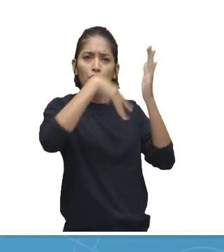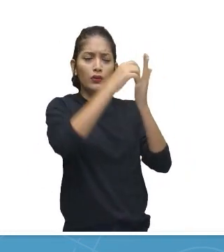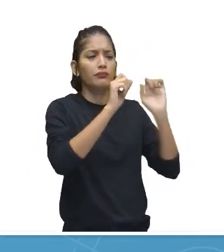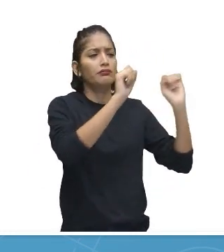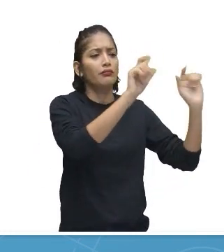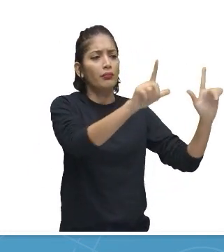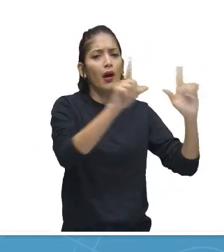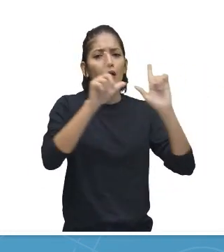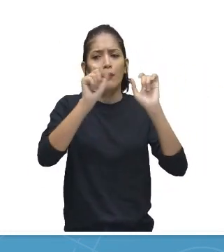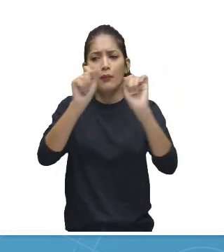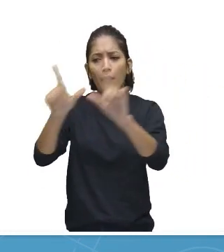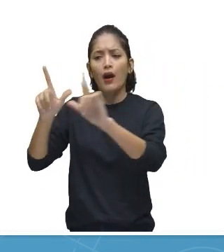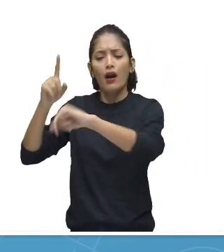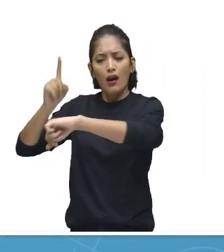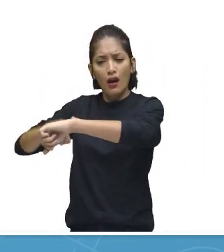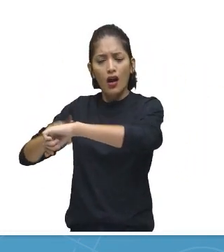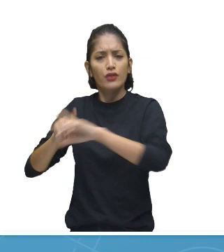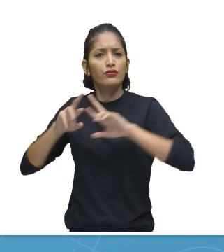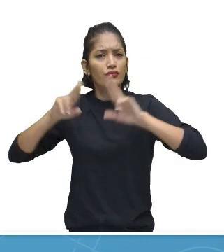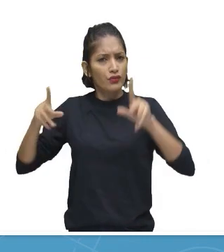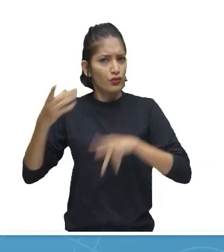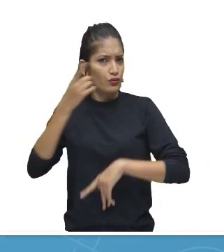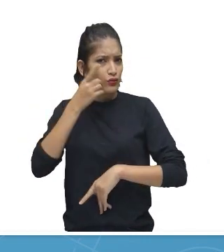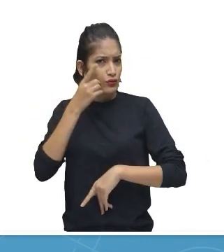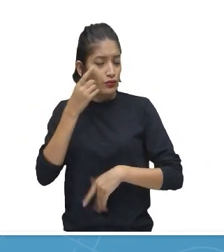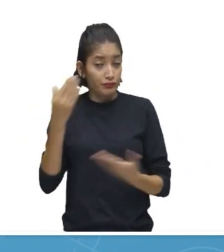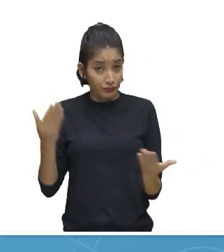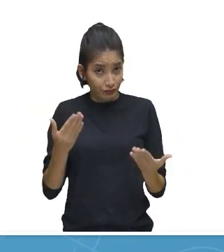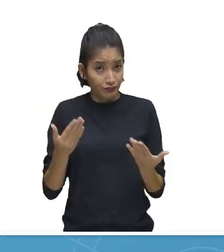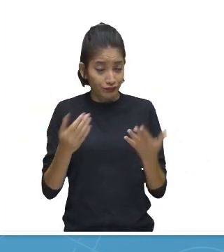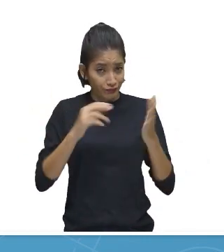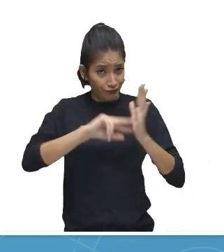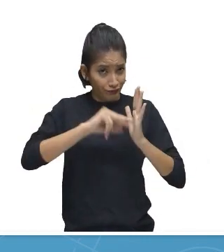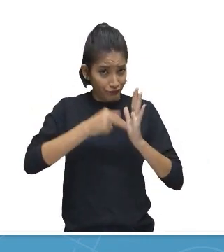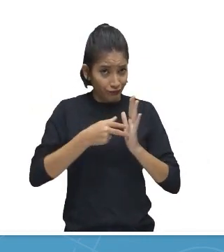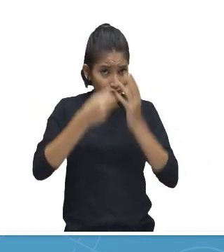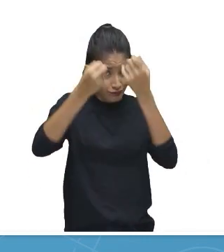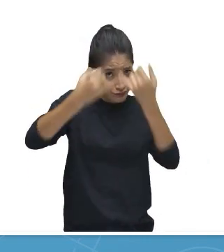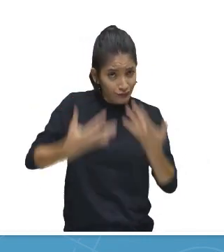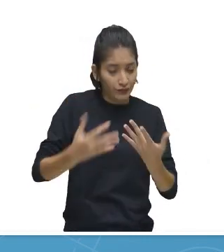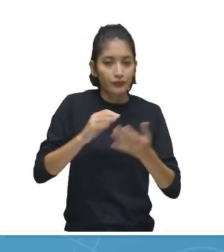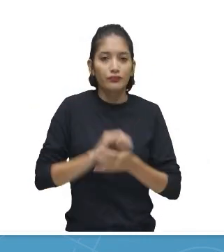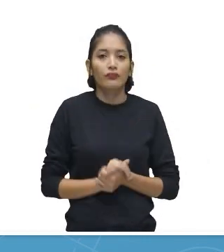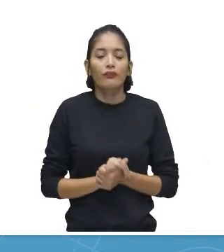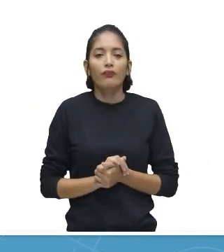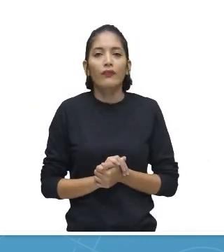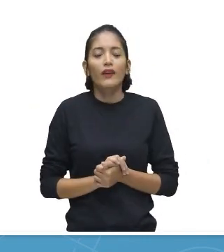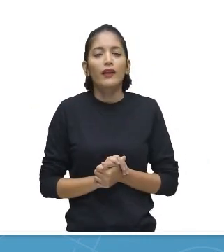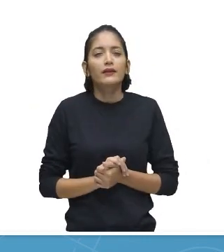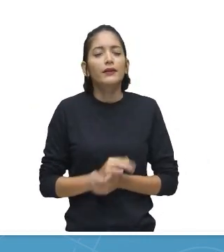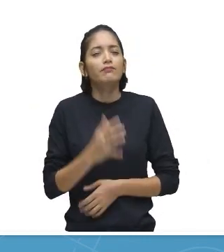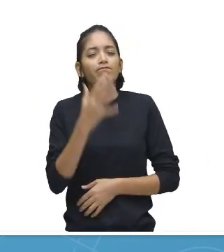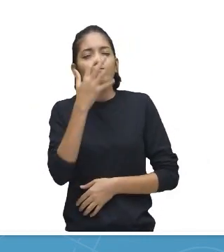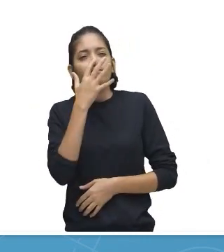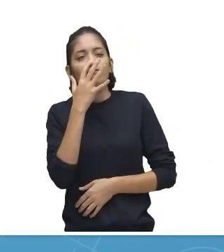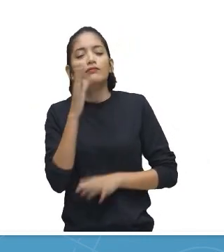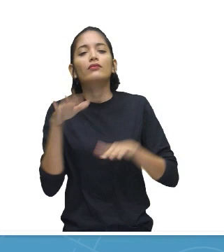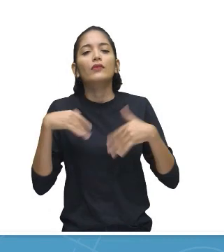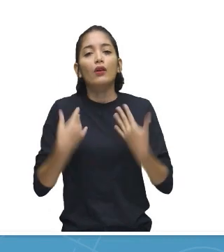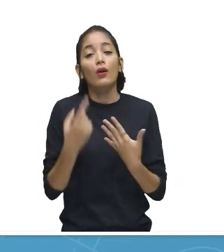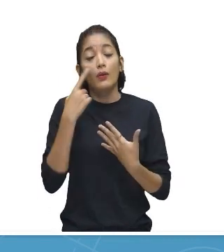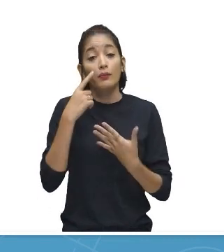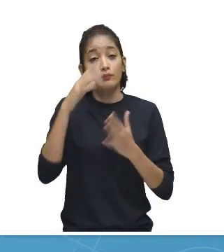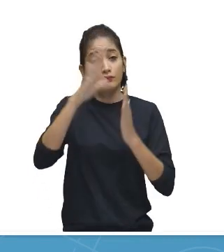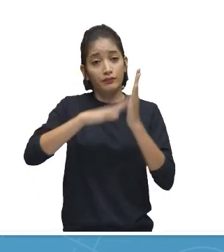horários do dia. Tá, professora? Explica aí, fala português agora. Qual era a intenção do artista impressionista? Vamos ver uma obra